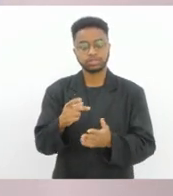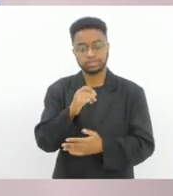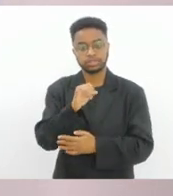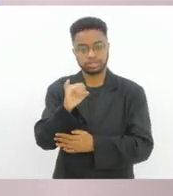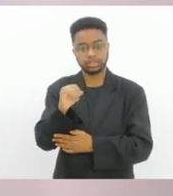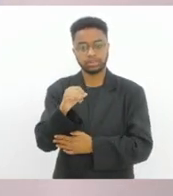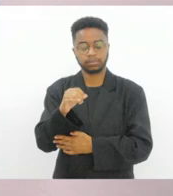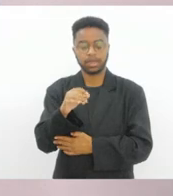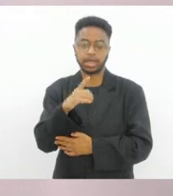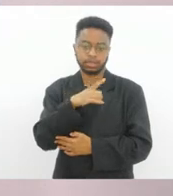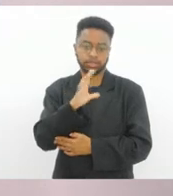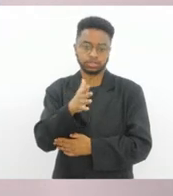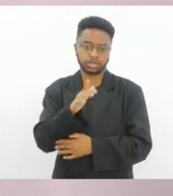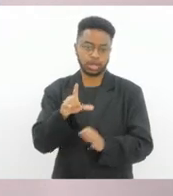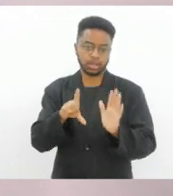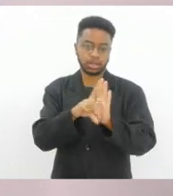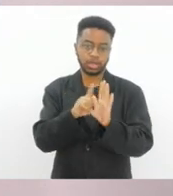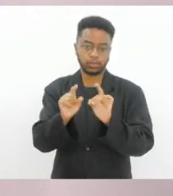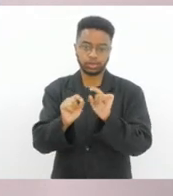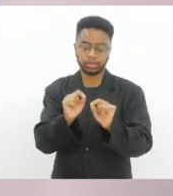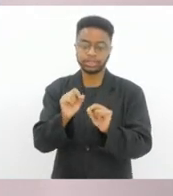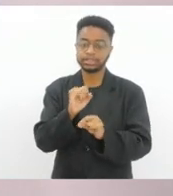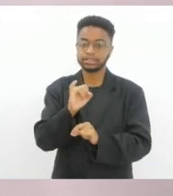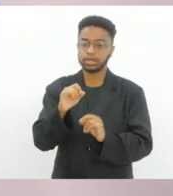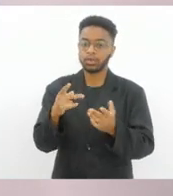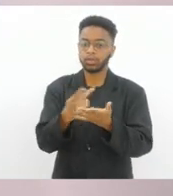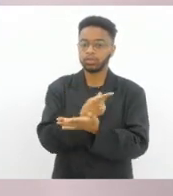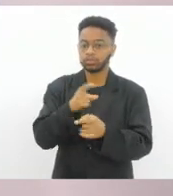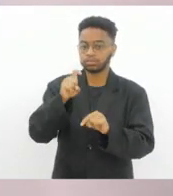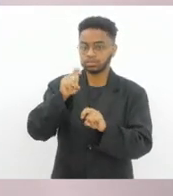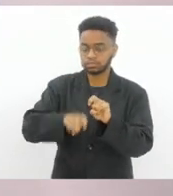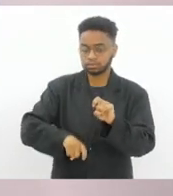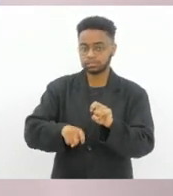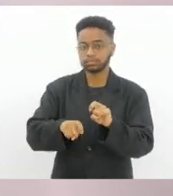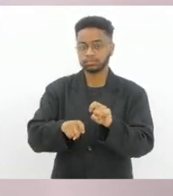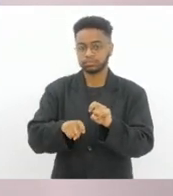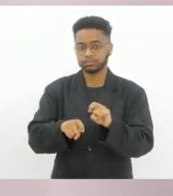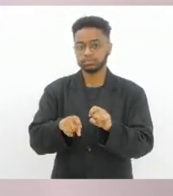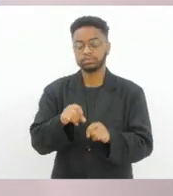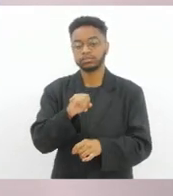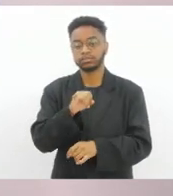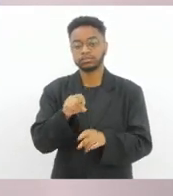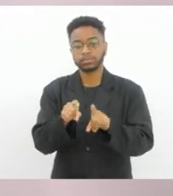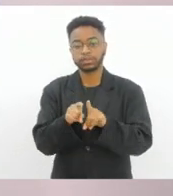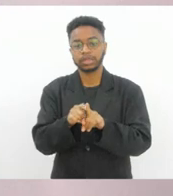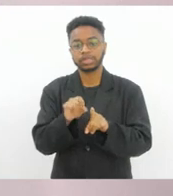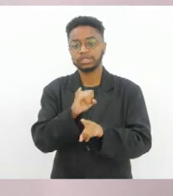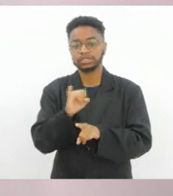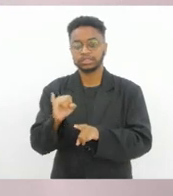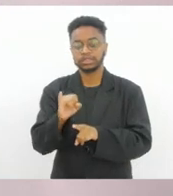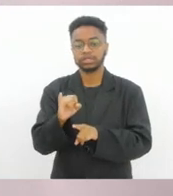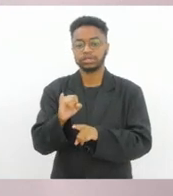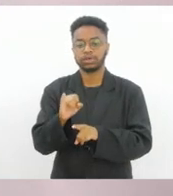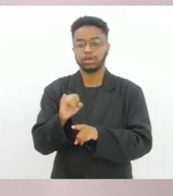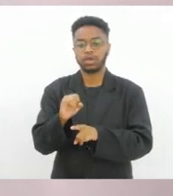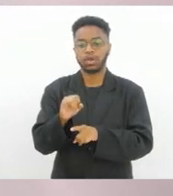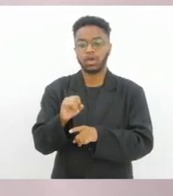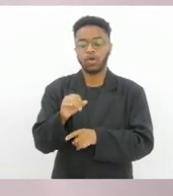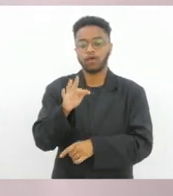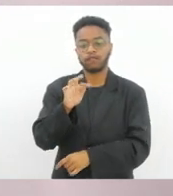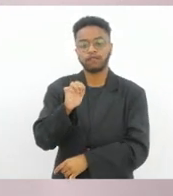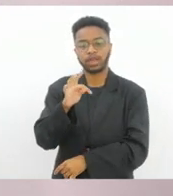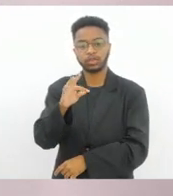previsto em lei, ou seja, casos de estupro, casos de feto anencéfalo, caso